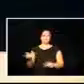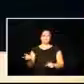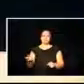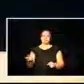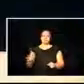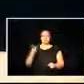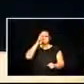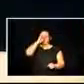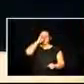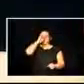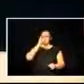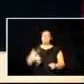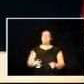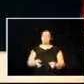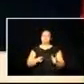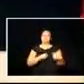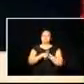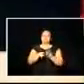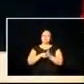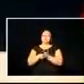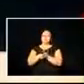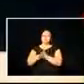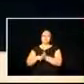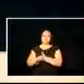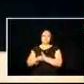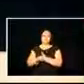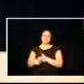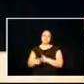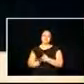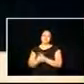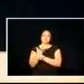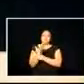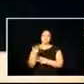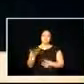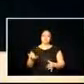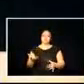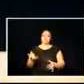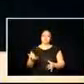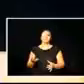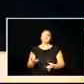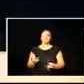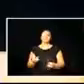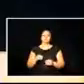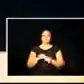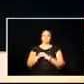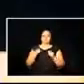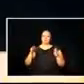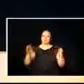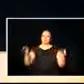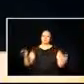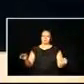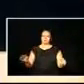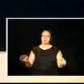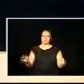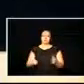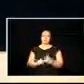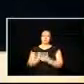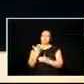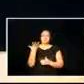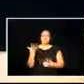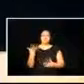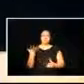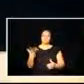artigo 16, prevê que a criação, a expansão ou aperfeiçoamento de ação governamental que acarrete aumento de despesa